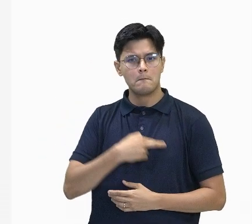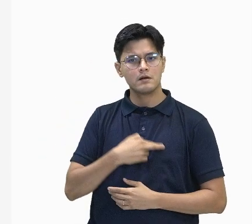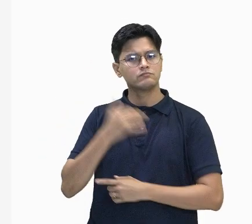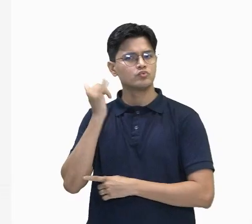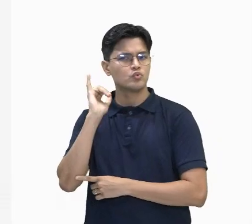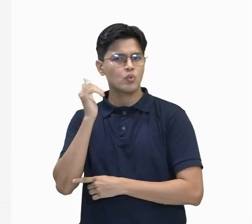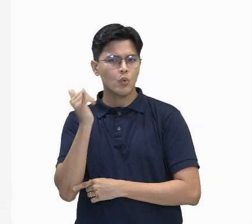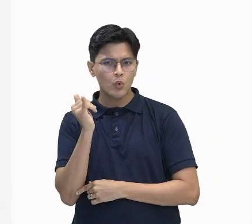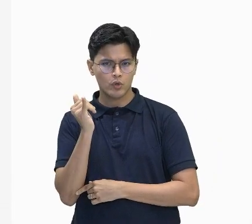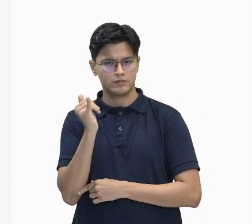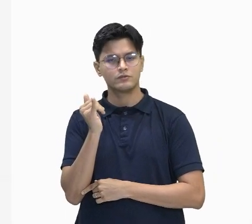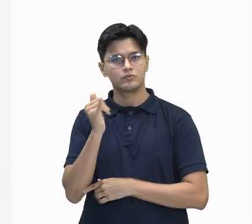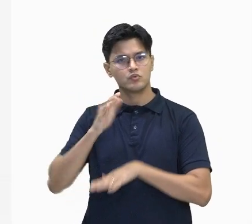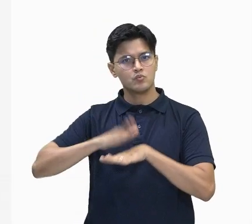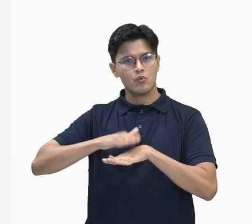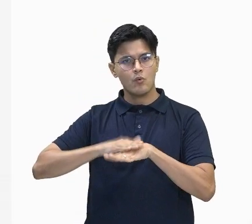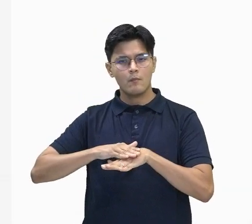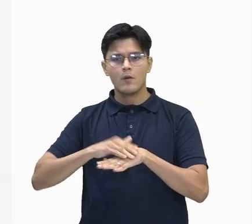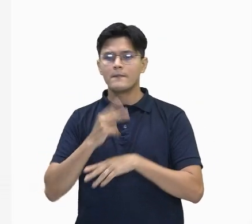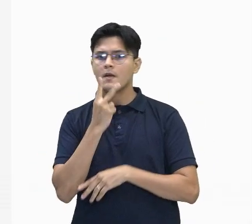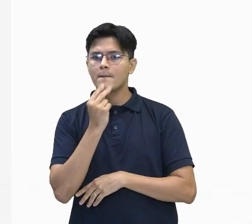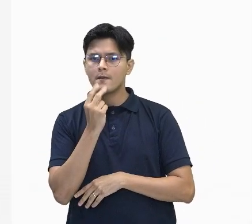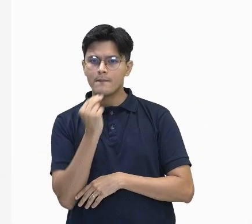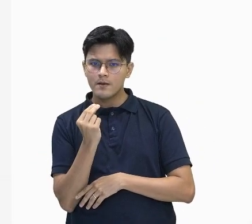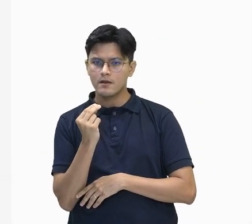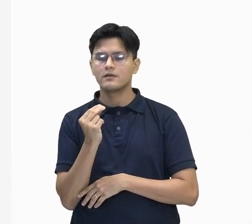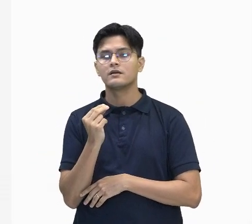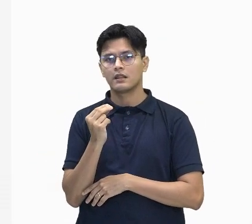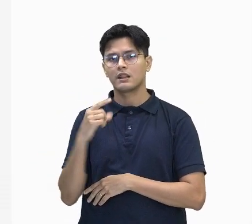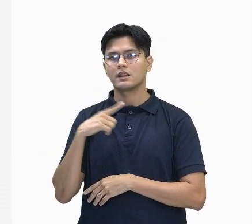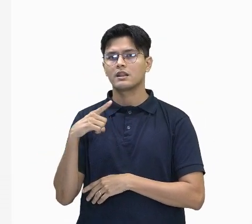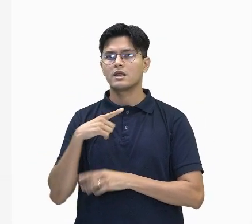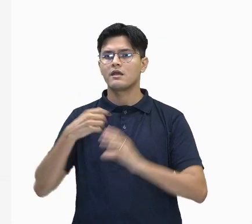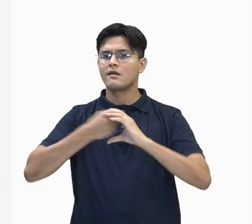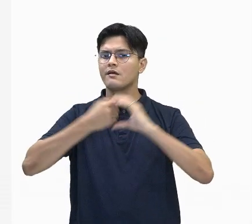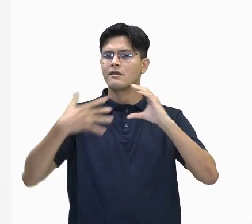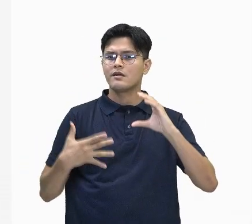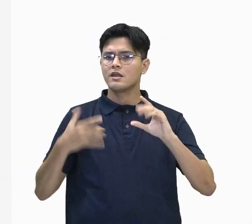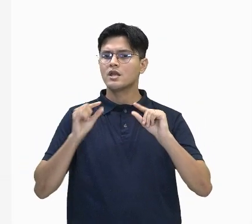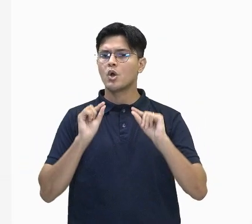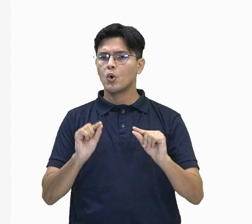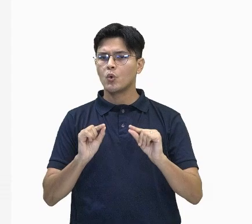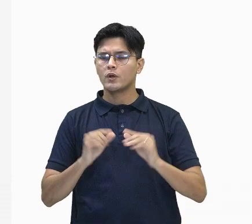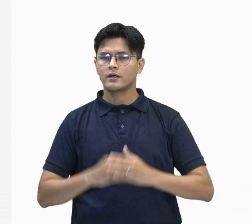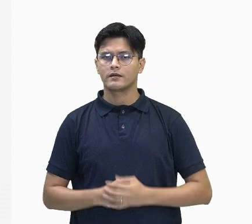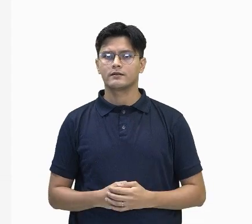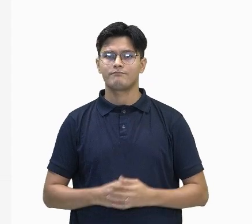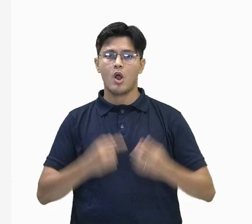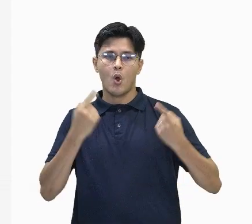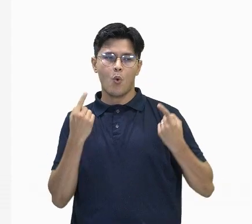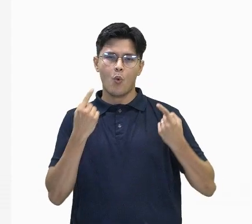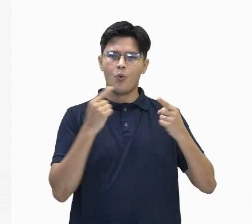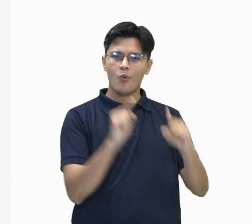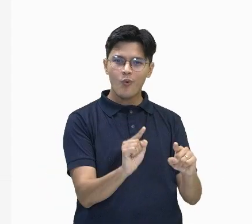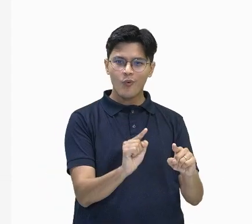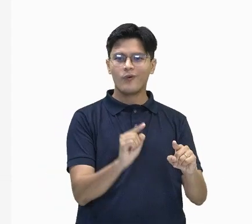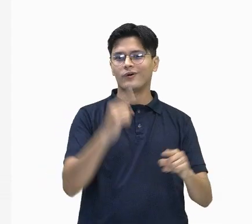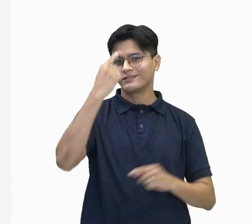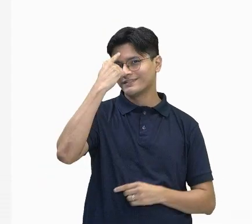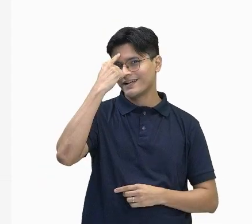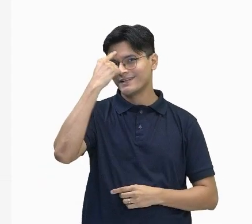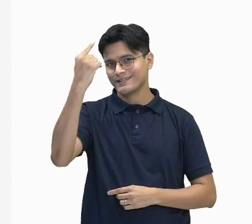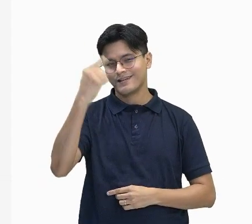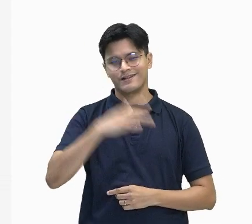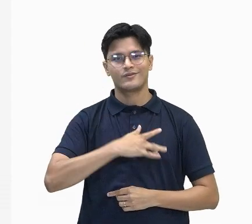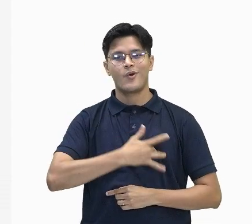observar essa característica fundamental da obra machadiana, que é a oposição aos ideais